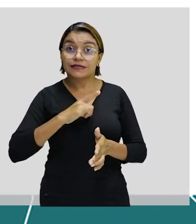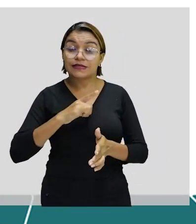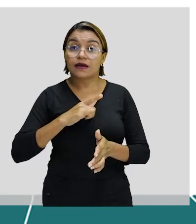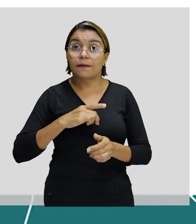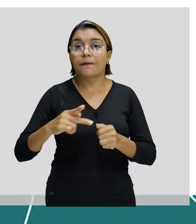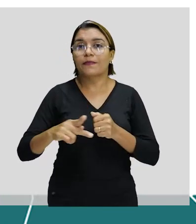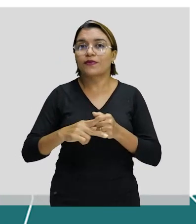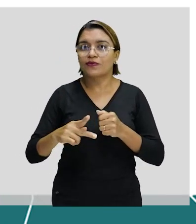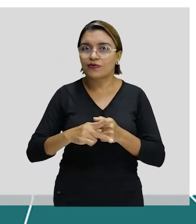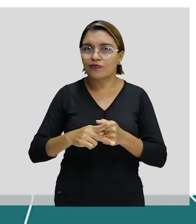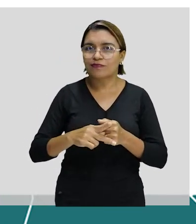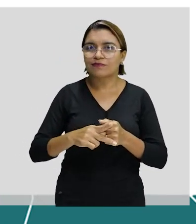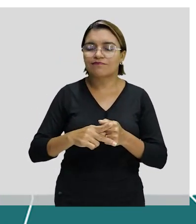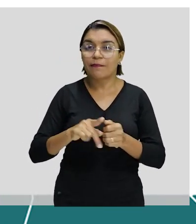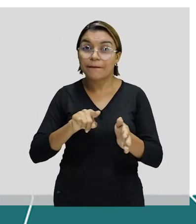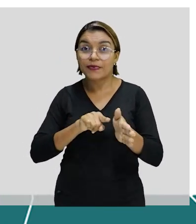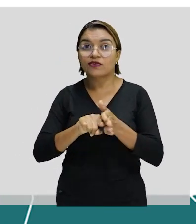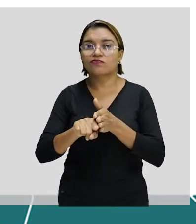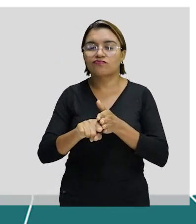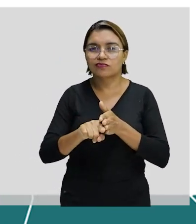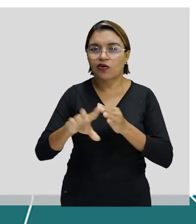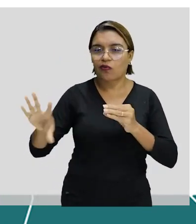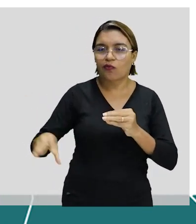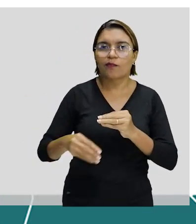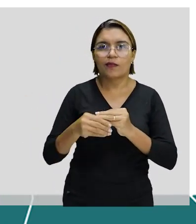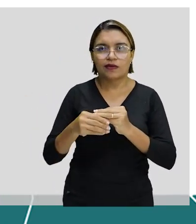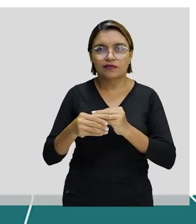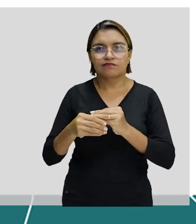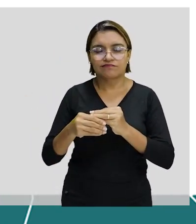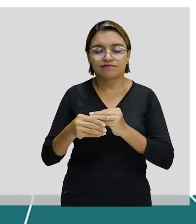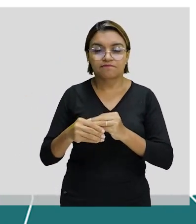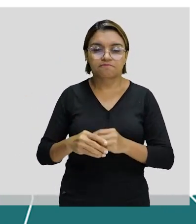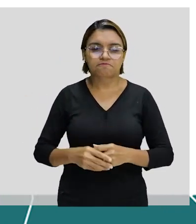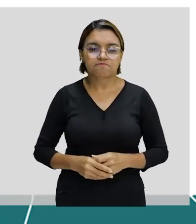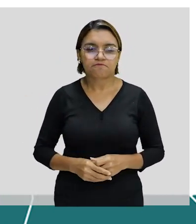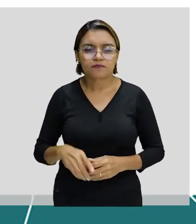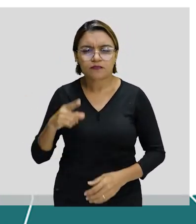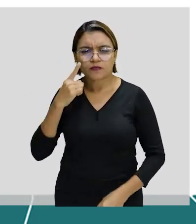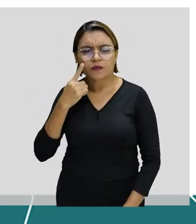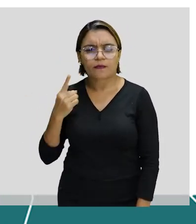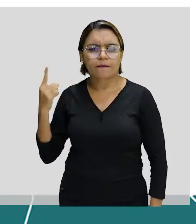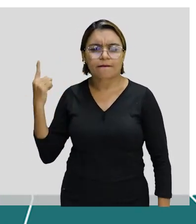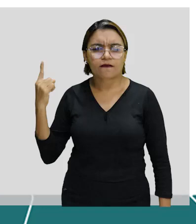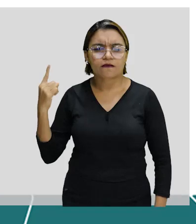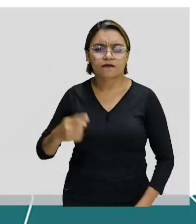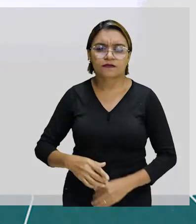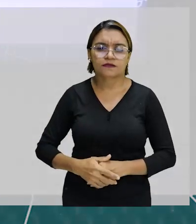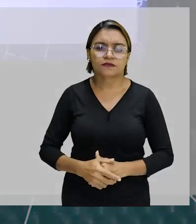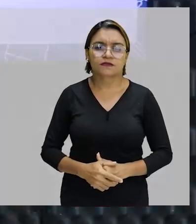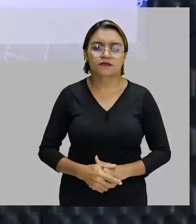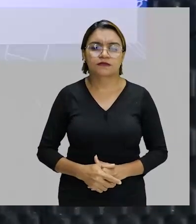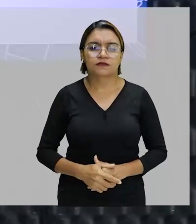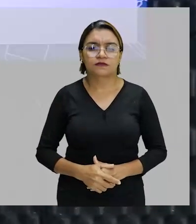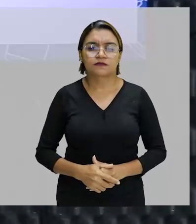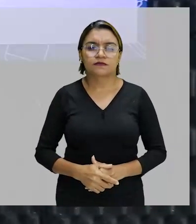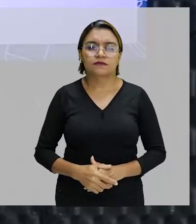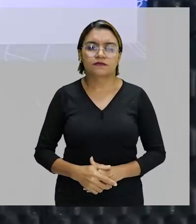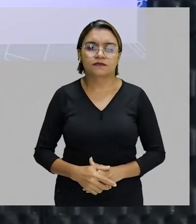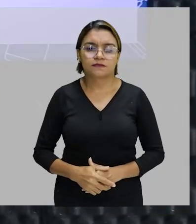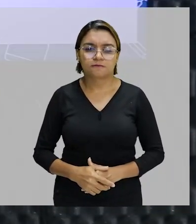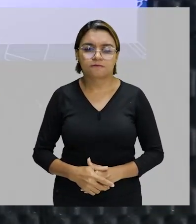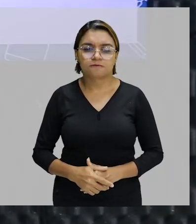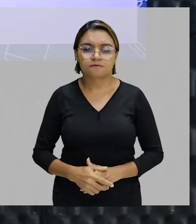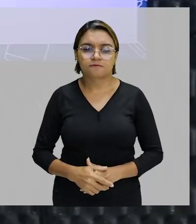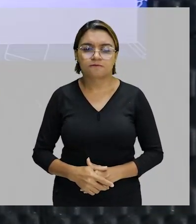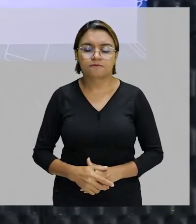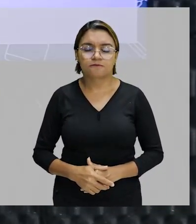um pronome interrogativo, justamente para complementar aquela pergunta. When had you traveled to São Paulo?